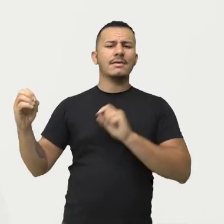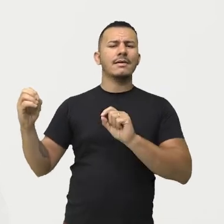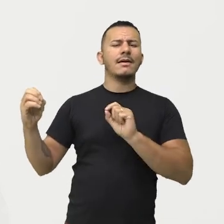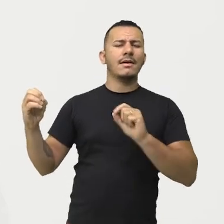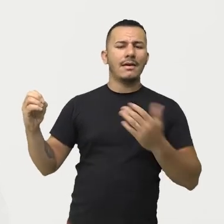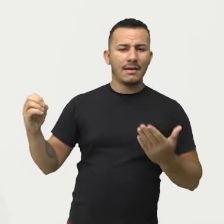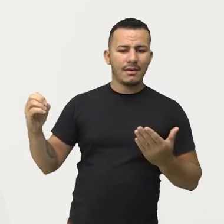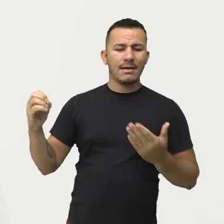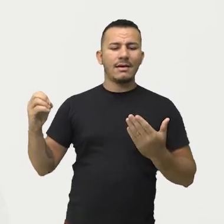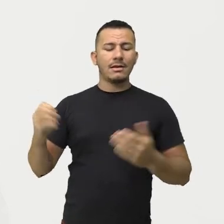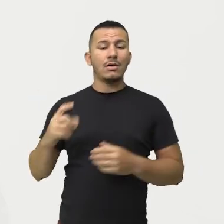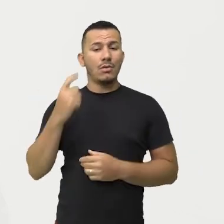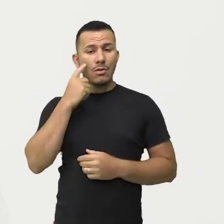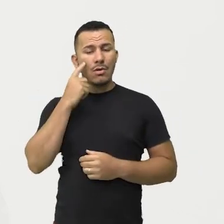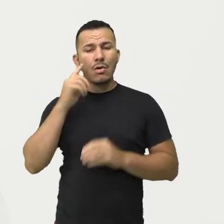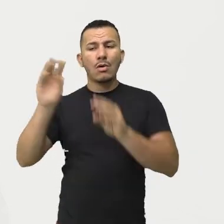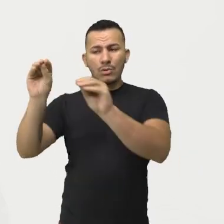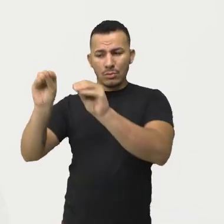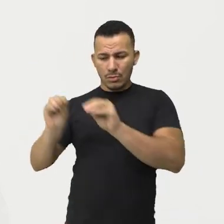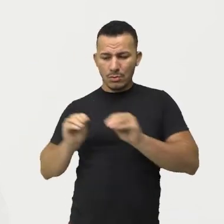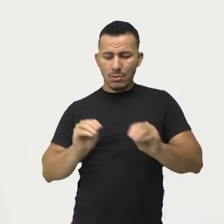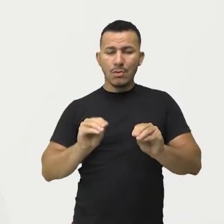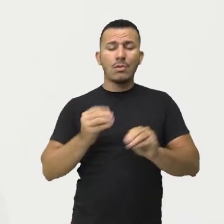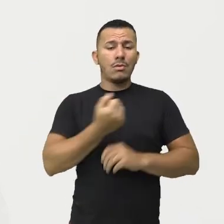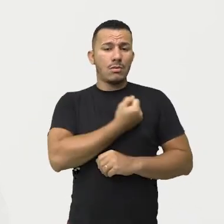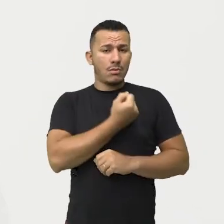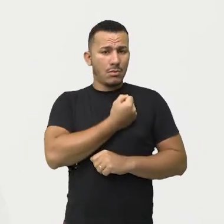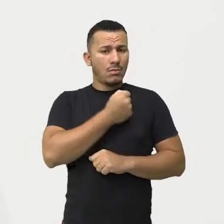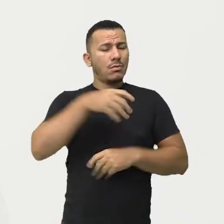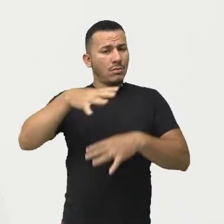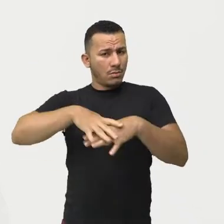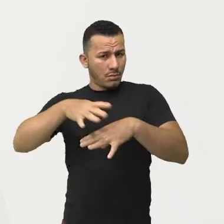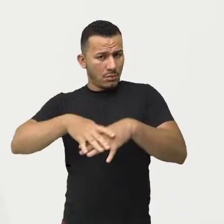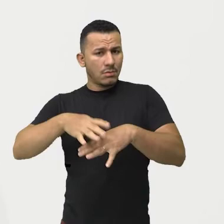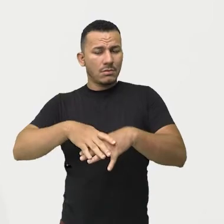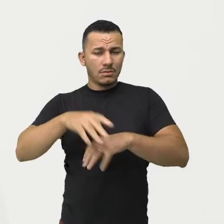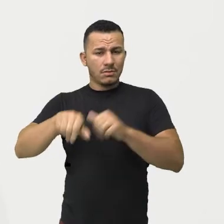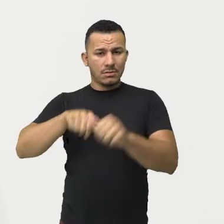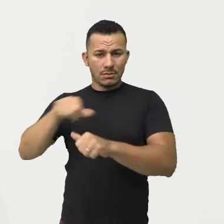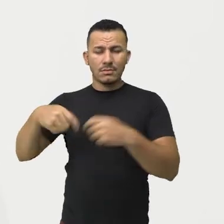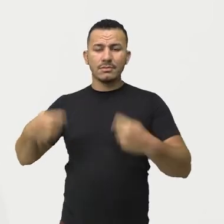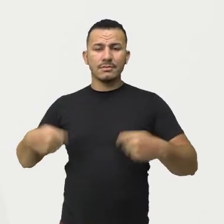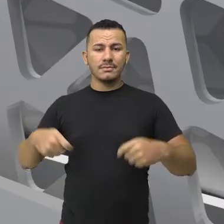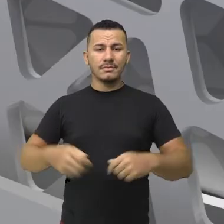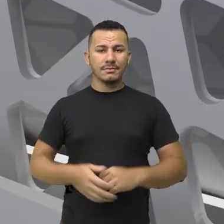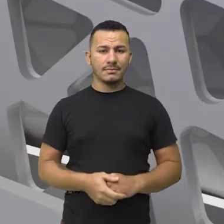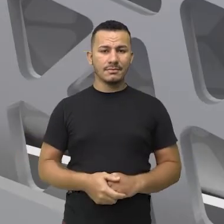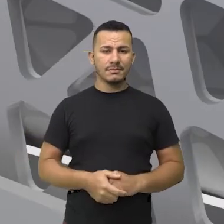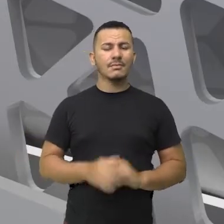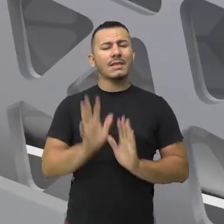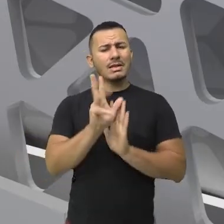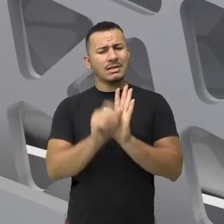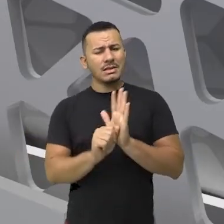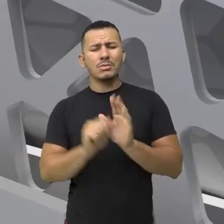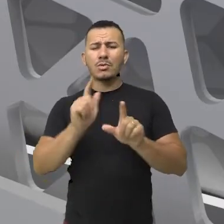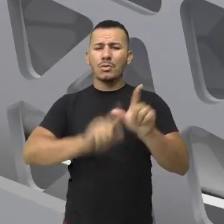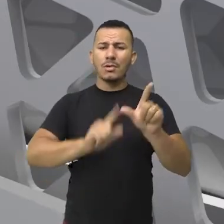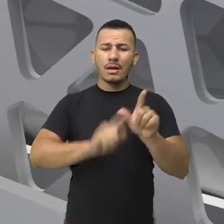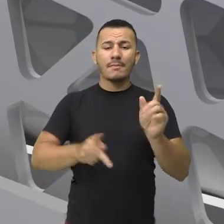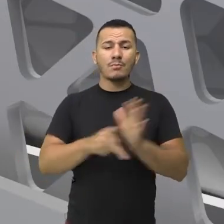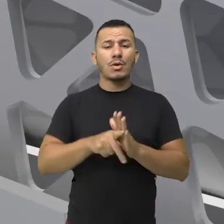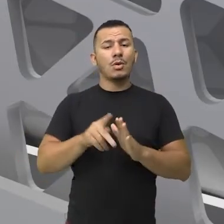Então, pessoal, é pegar exatamente, certo, a linguagem usual e transcodificar através dos símbolos para